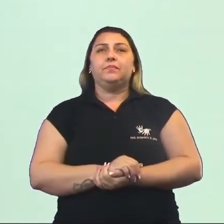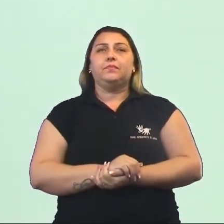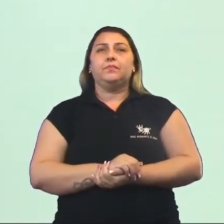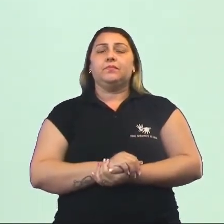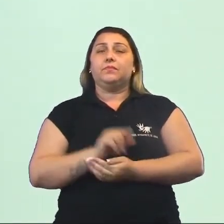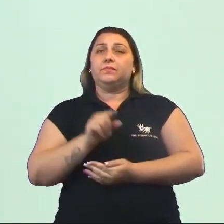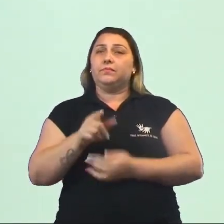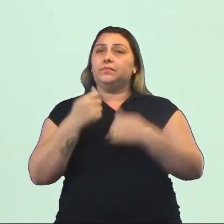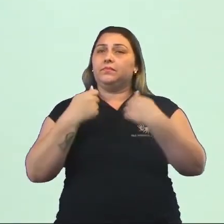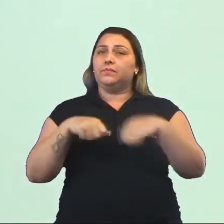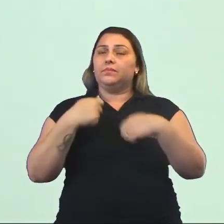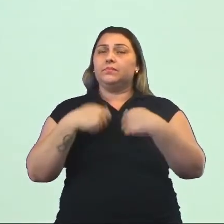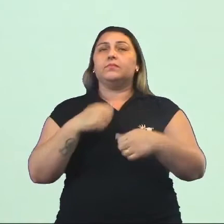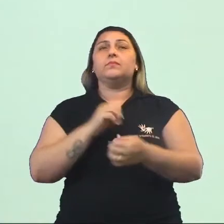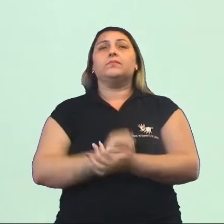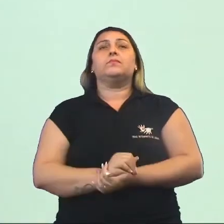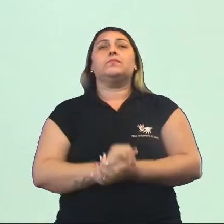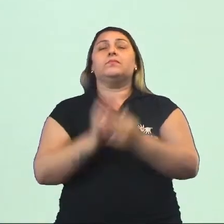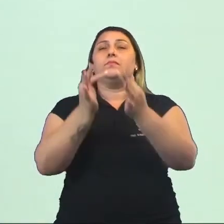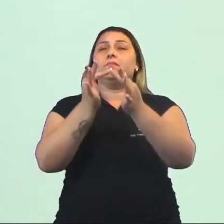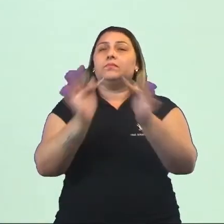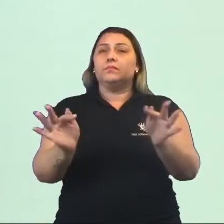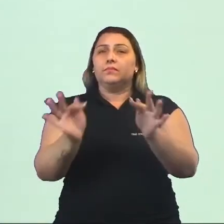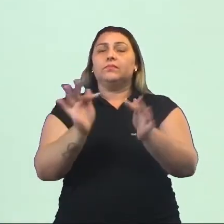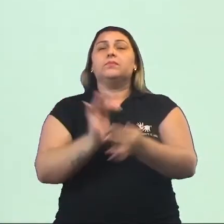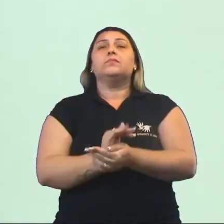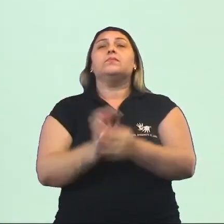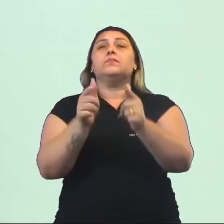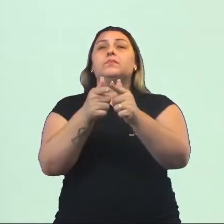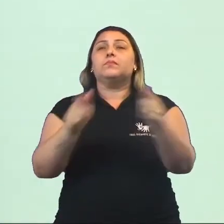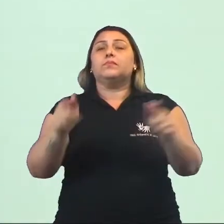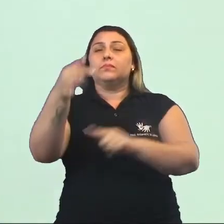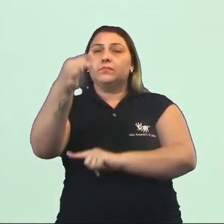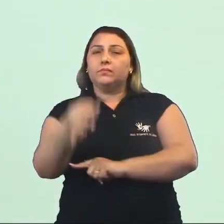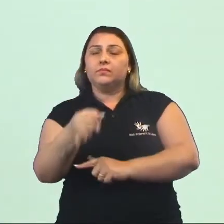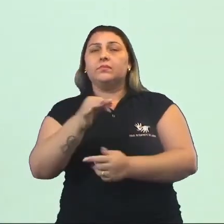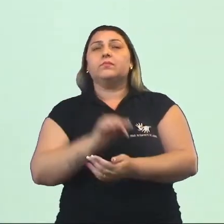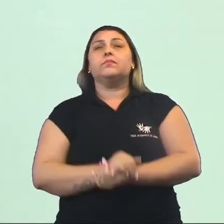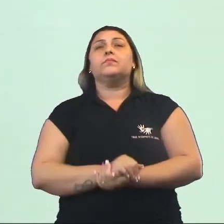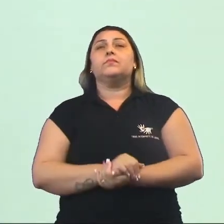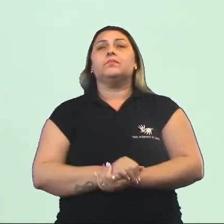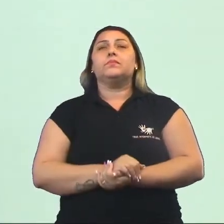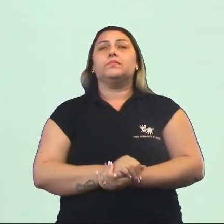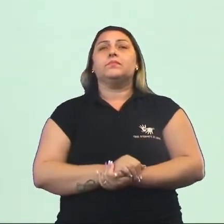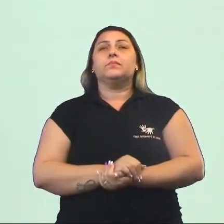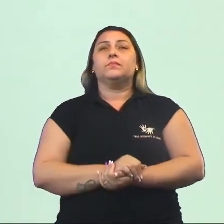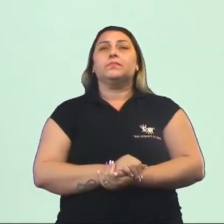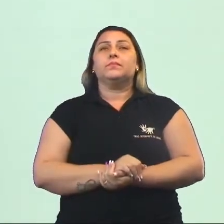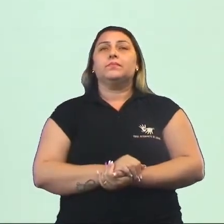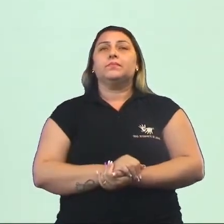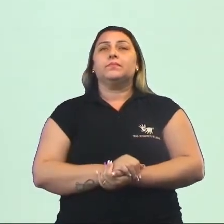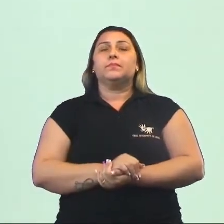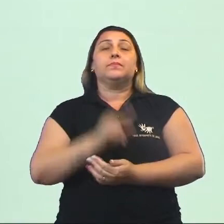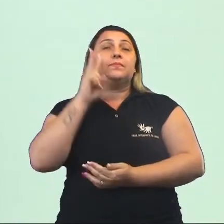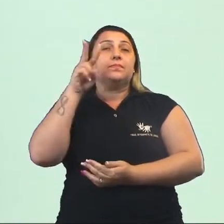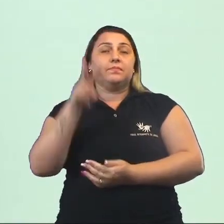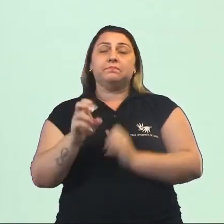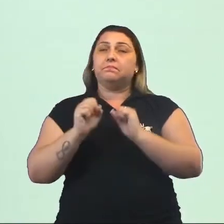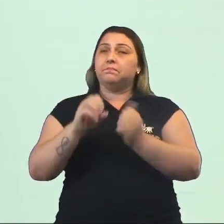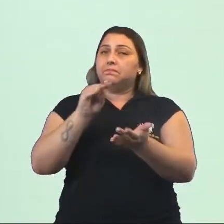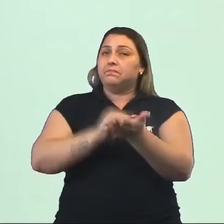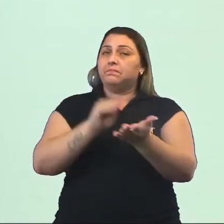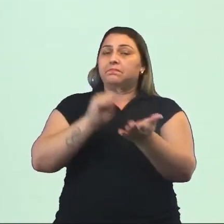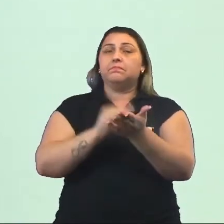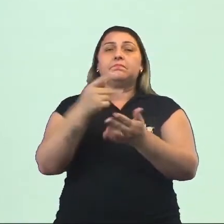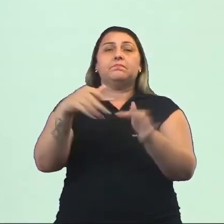a passo que você deve seguir para que a sua frase esteja gramaticalmente correta. Então, nenhum desses passos que nós estamos vendo aí pode faltar